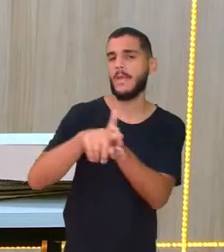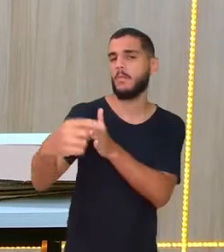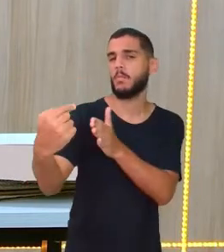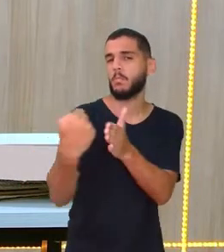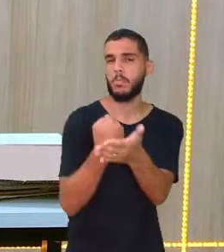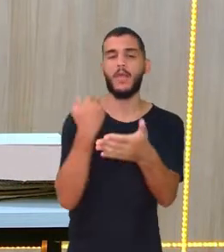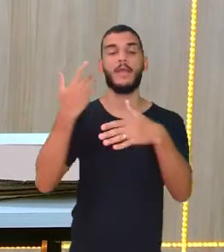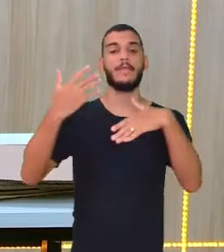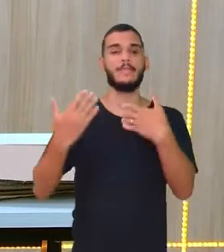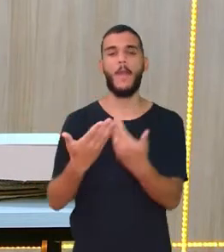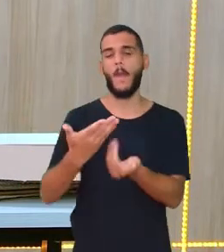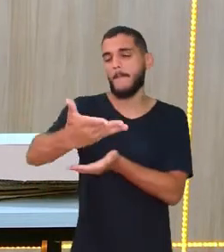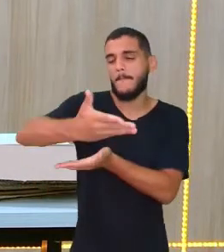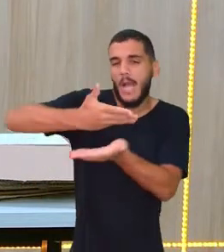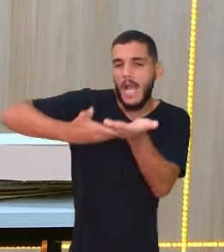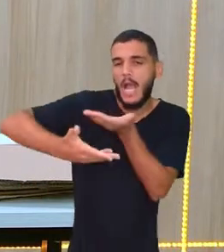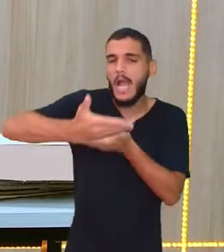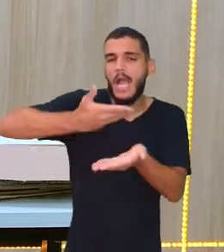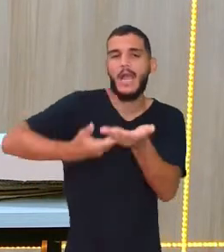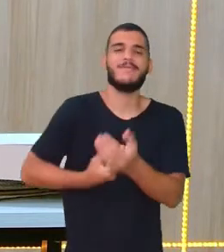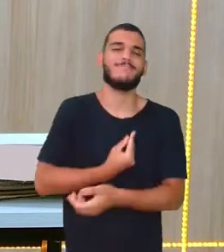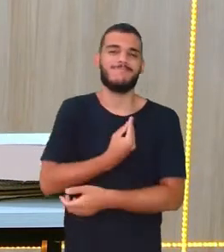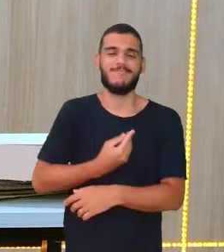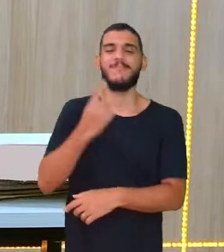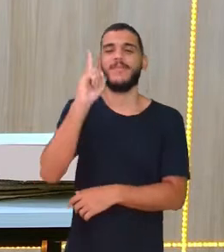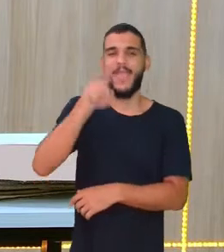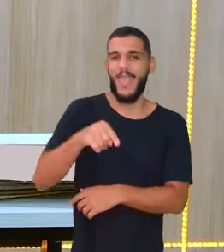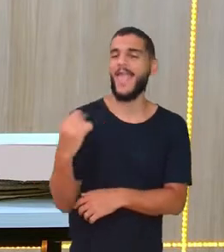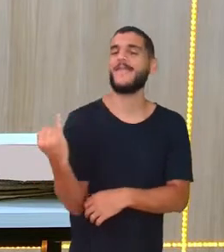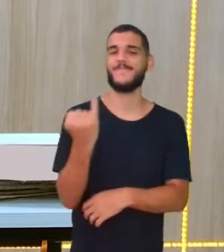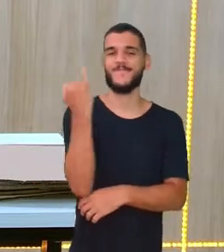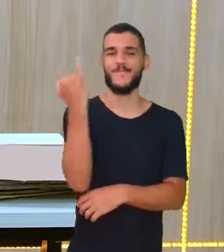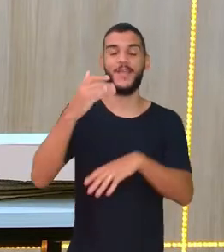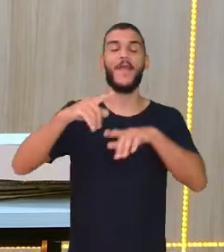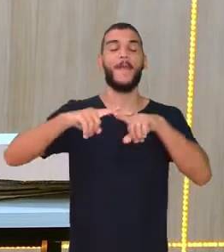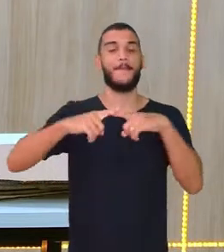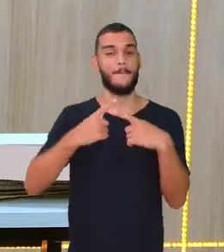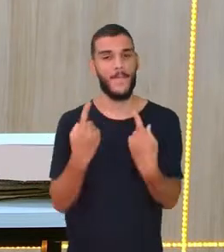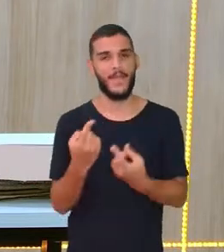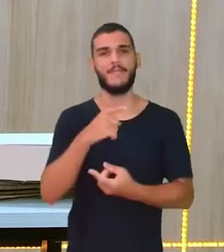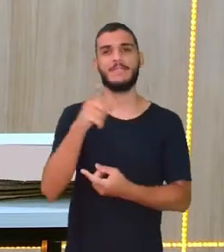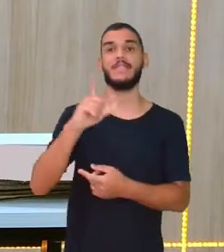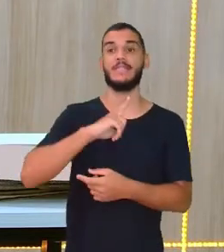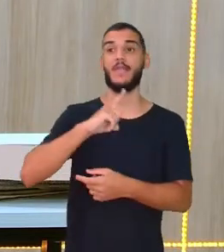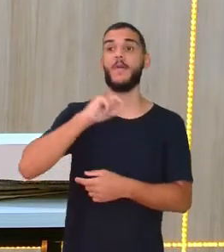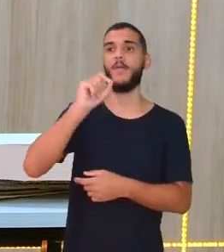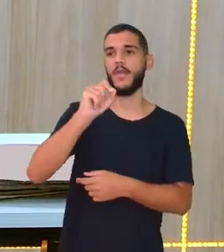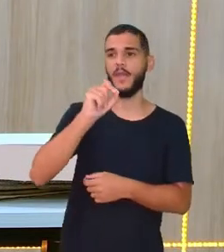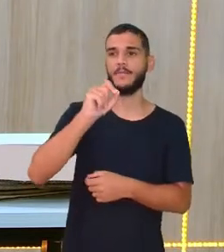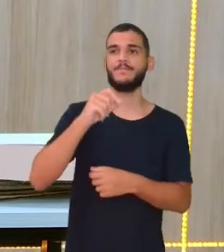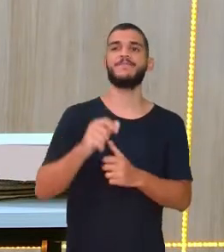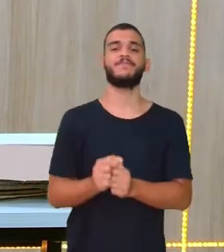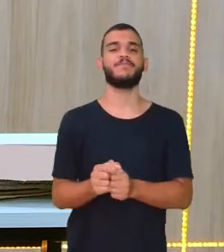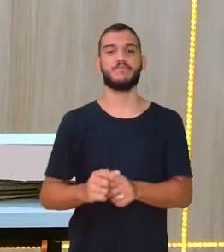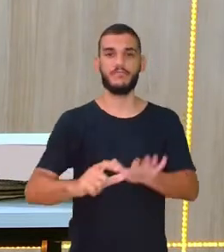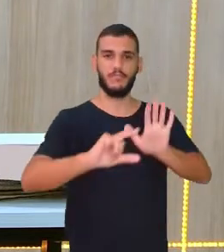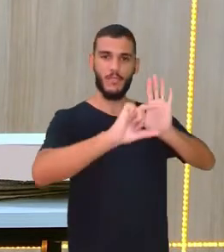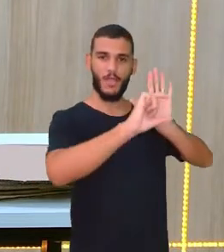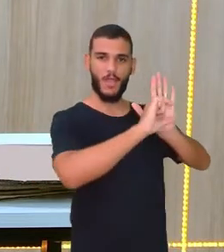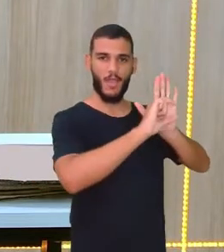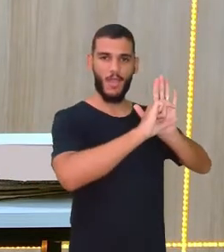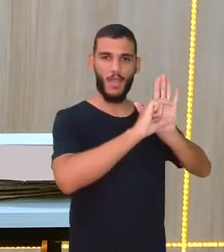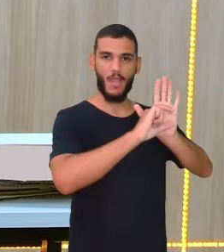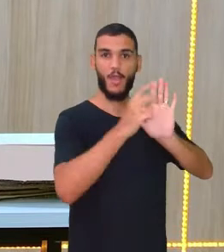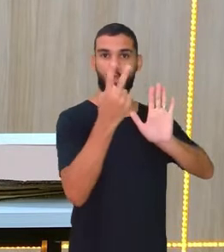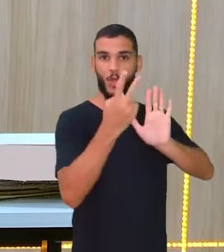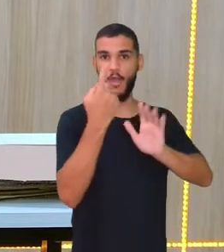gente. Essa interação ao vivo é bem interessante. Mas para isso, vocês já têm aí na tela, ó, 2 QR Codes, onde